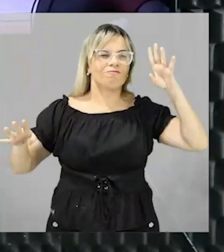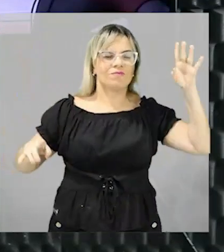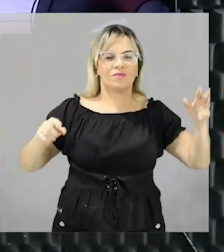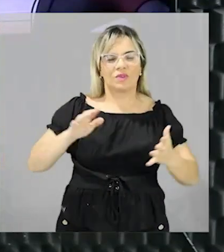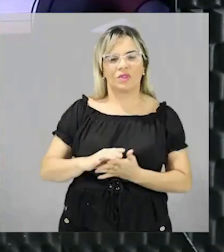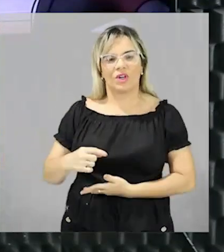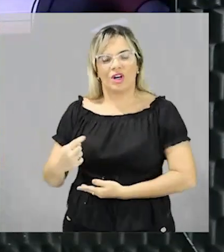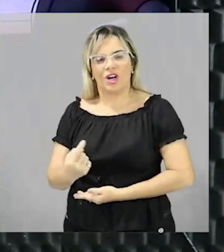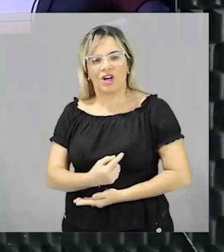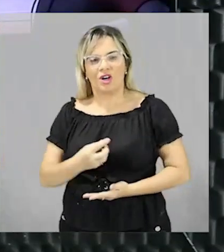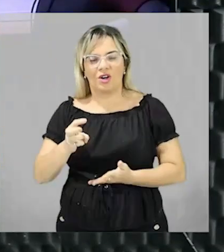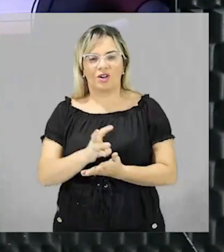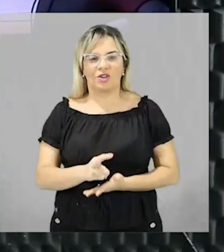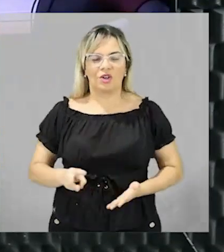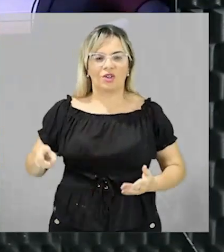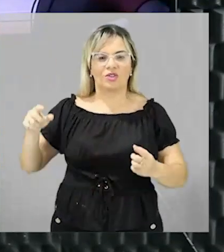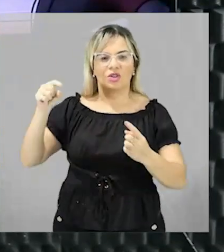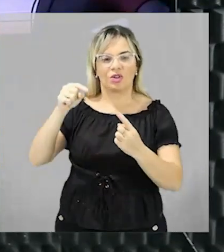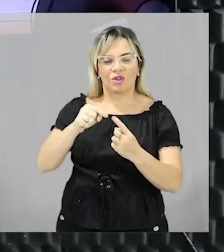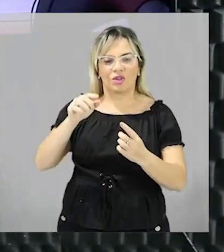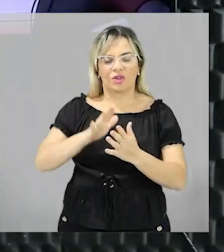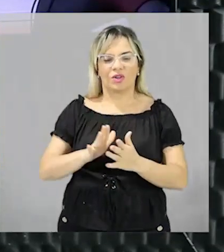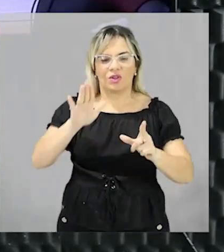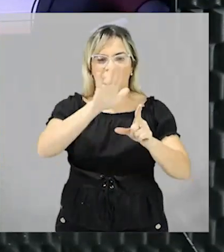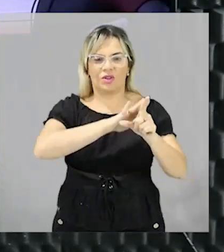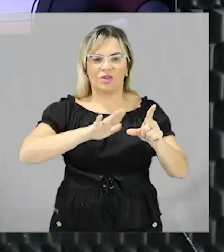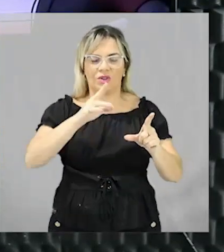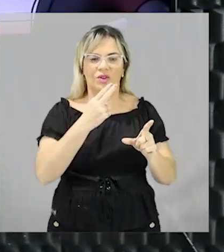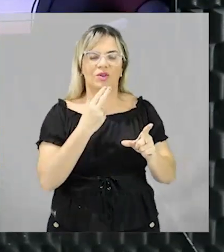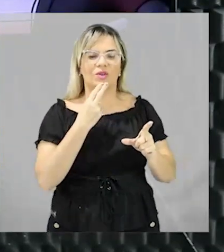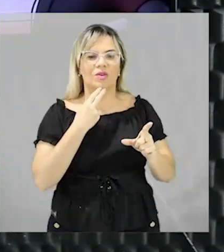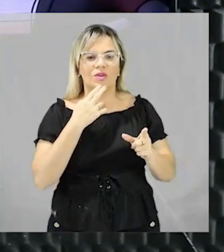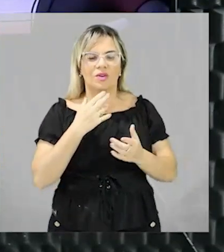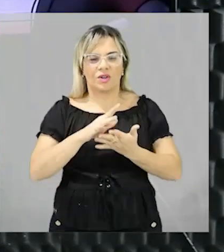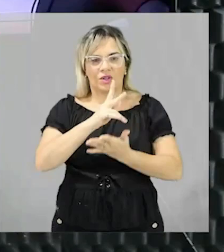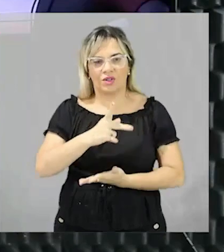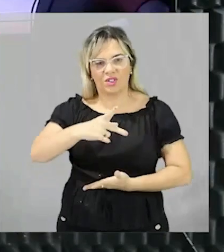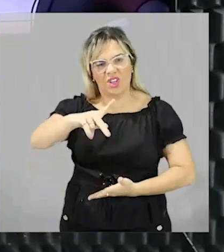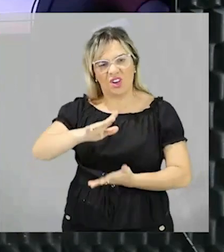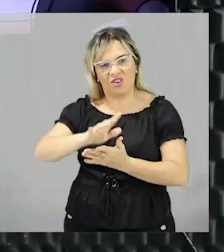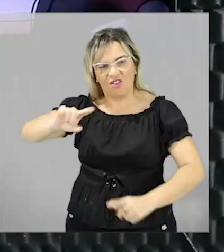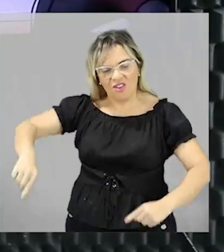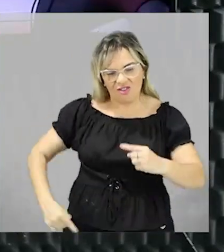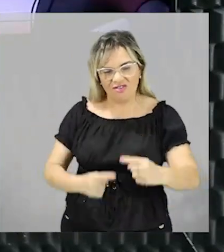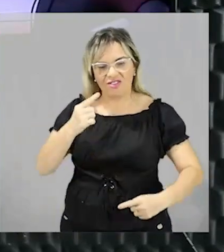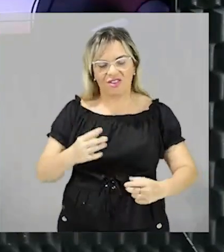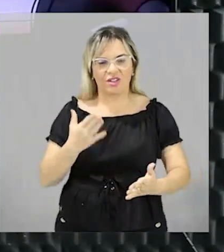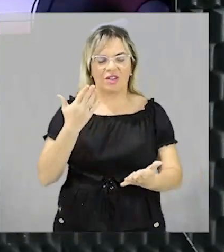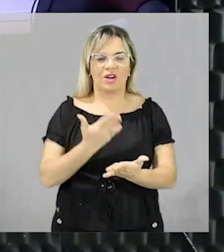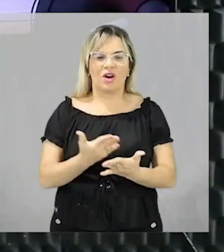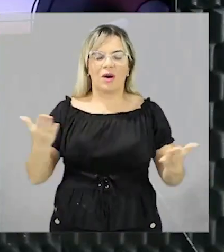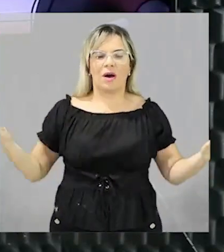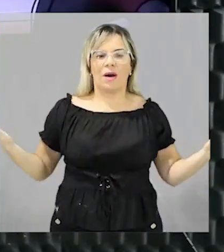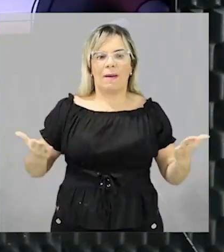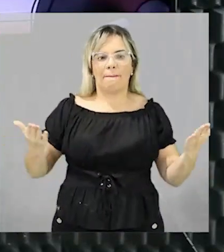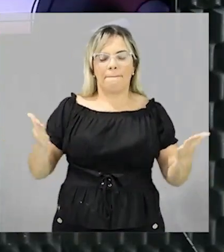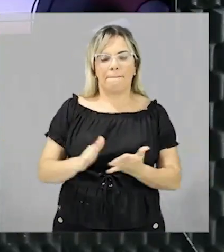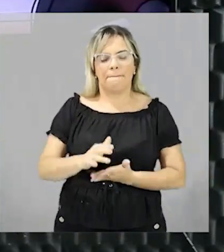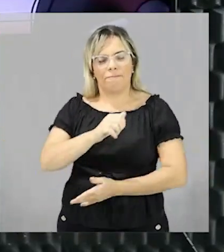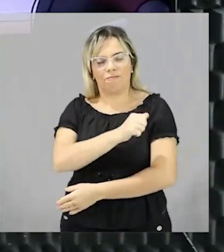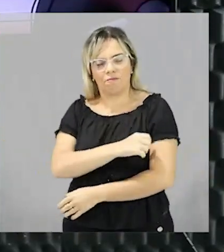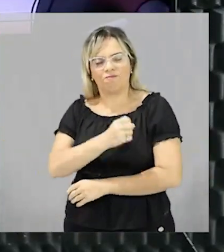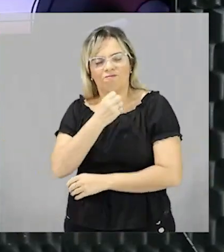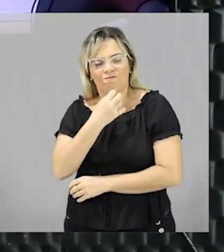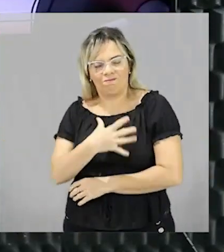aqui é a nossa missão, essa é a missão da plataforma Gonçalves Dias, o teu sucesso, estudante. E hoje, galerinha, nós vamos ter uma aula